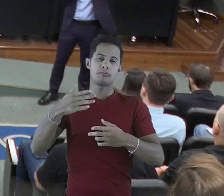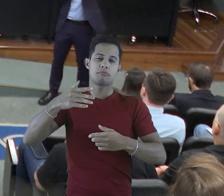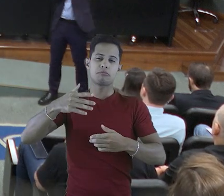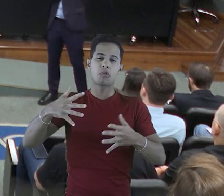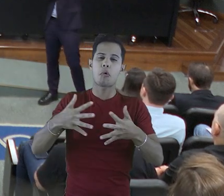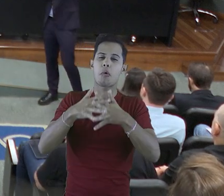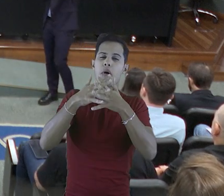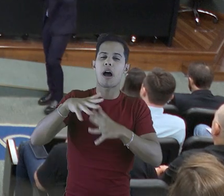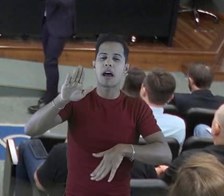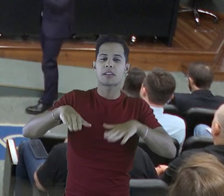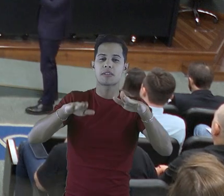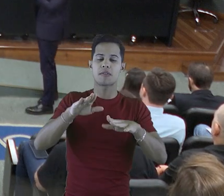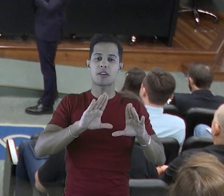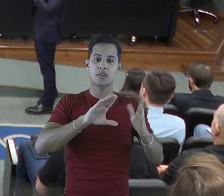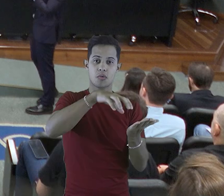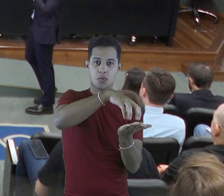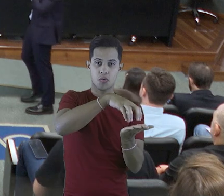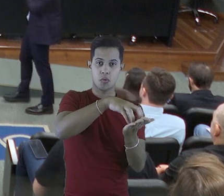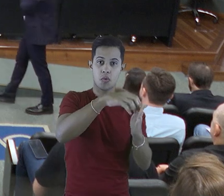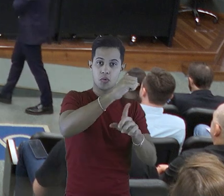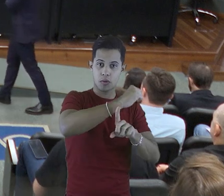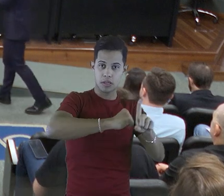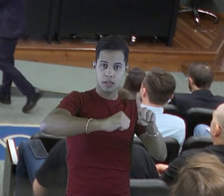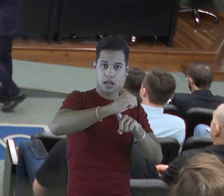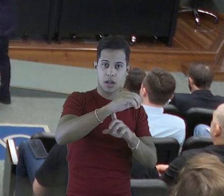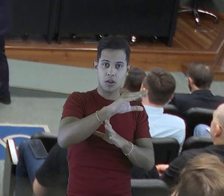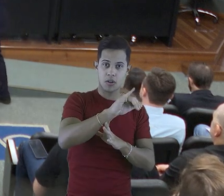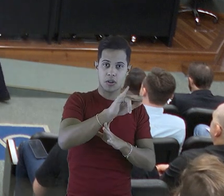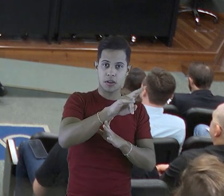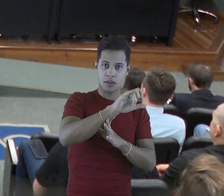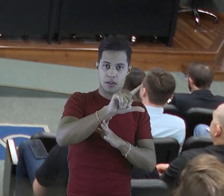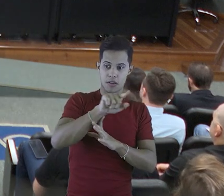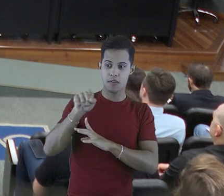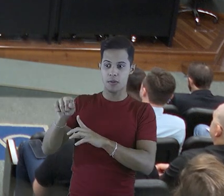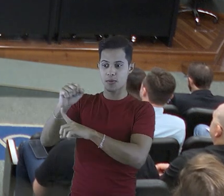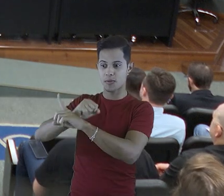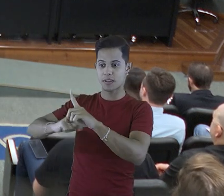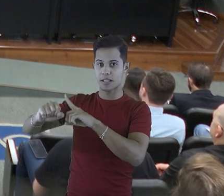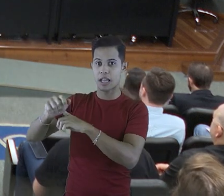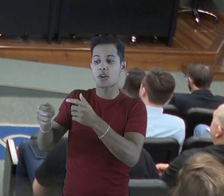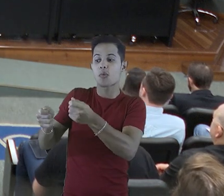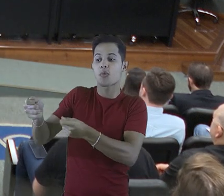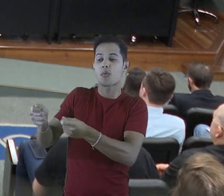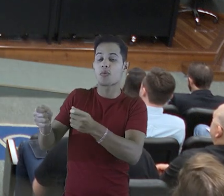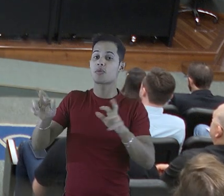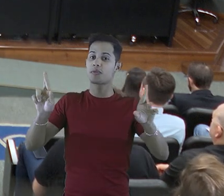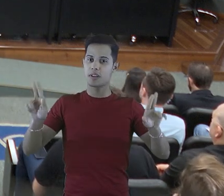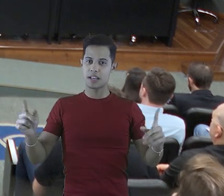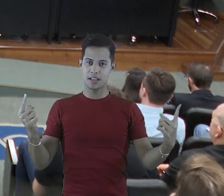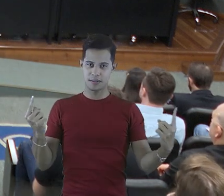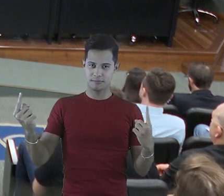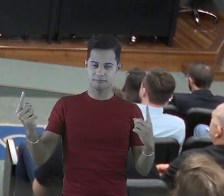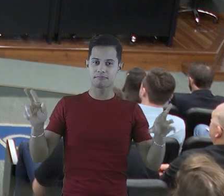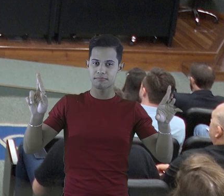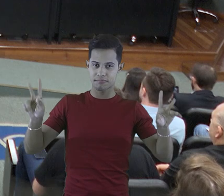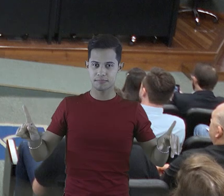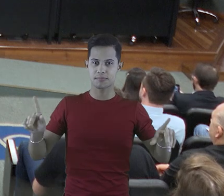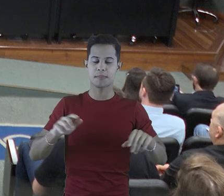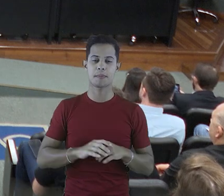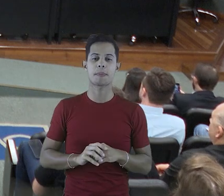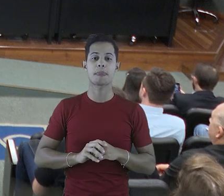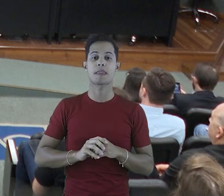a responsabilidade de controle. É isso que diz a NPD. E aqui, alguns artigos que eu escrevi sobre esse tema. Quem quiser, está lá no material.